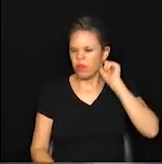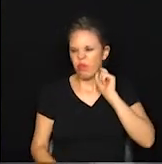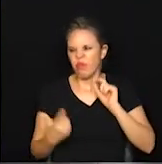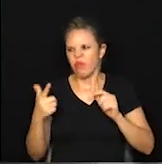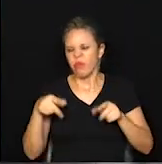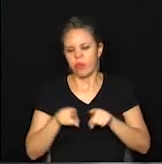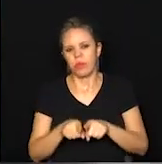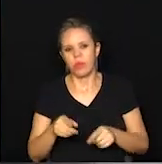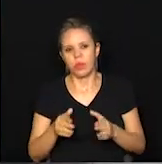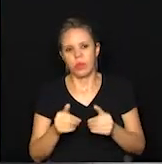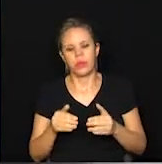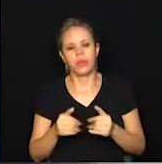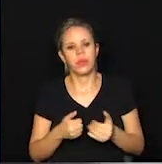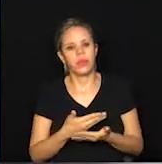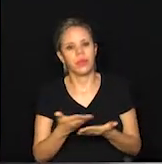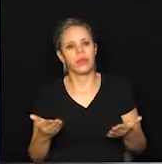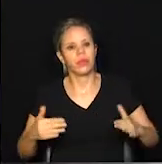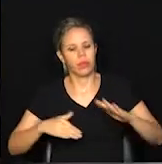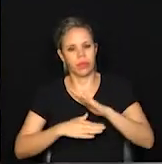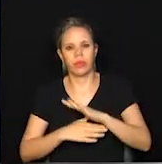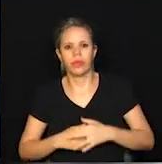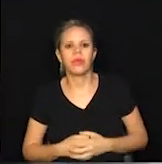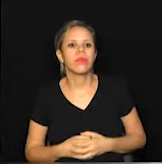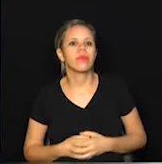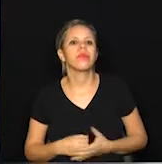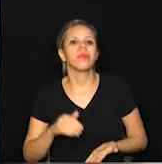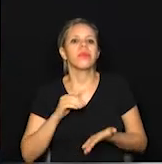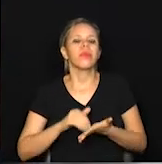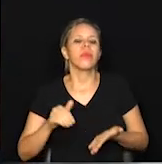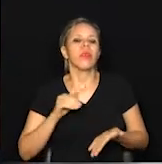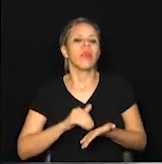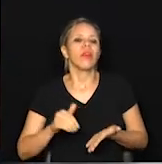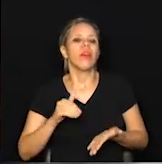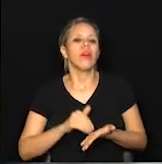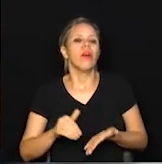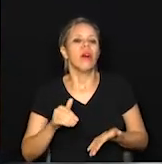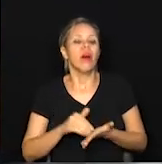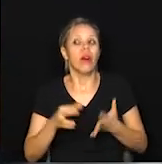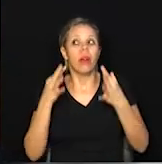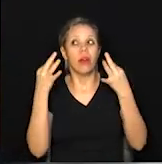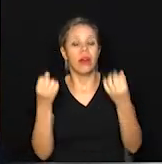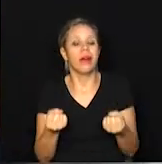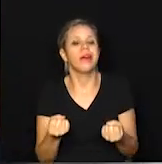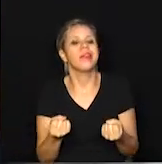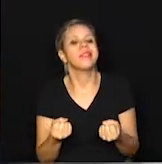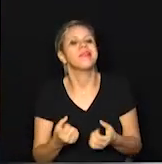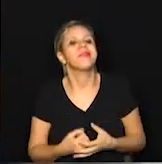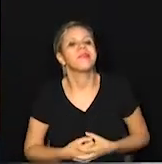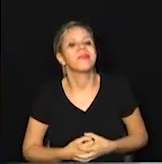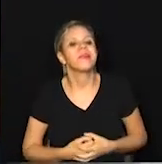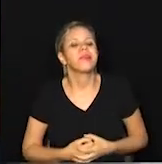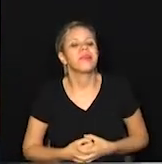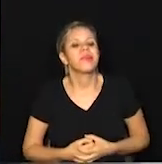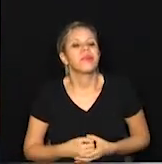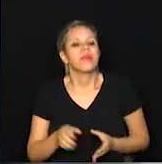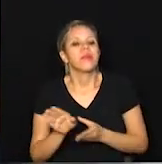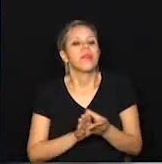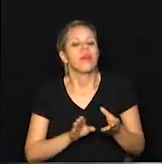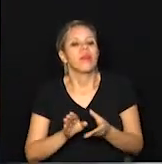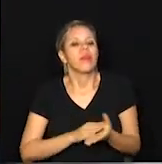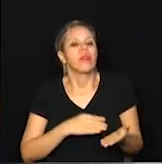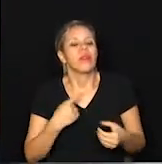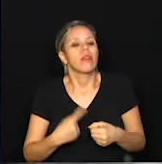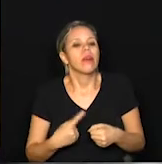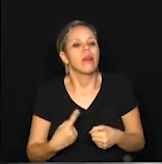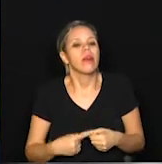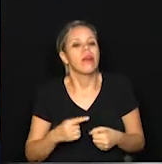que eu ia pedir para a Câmara Municipal e para o secretário olhar com bons olhos é o Conselho Municipal de